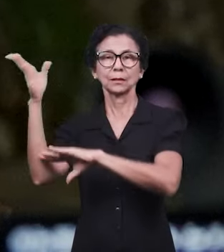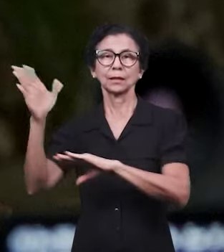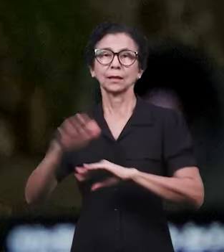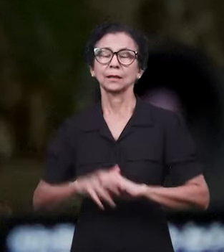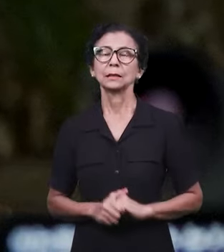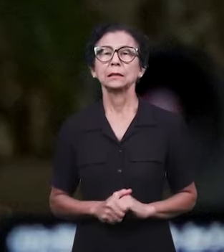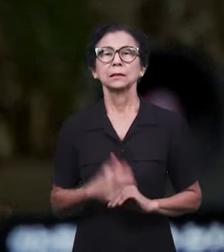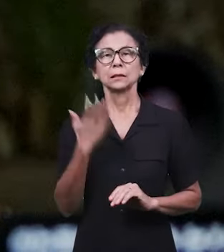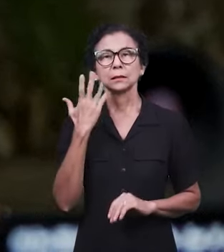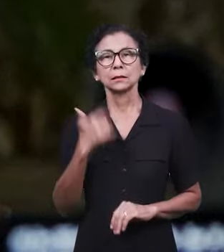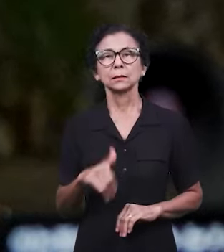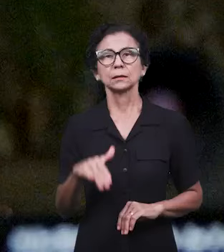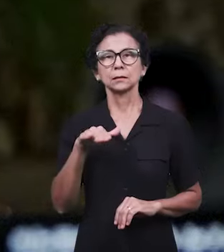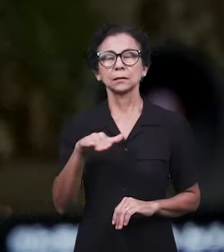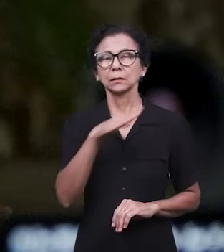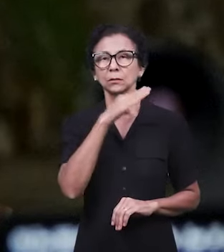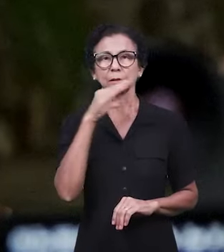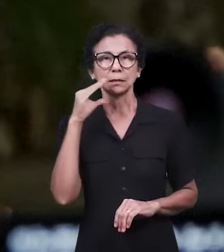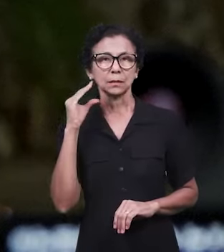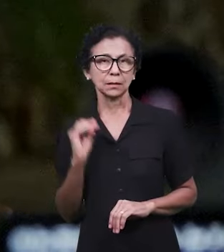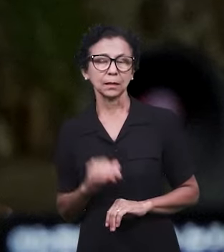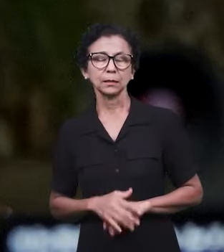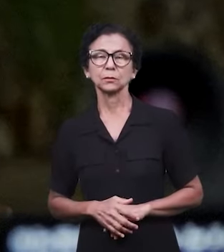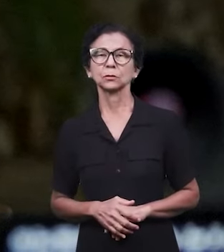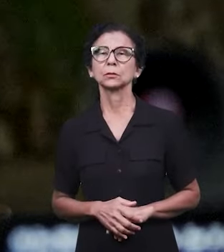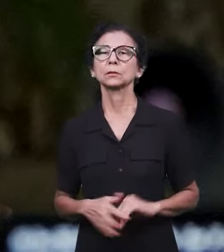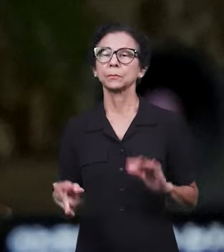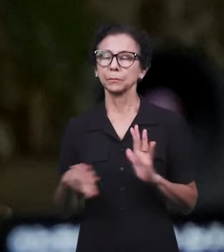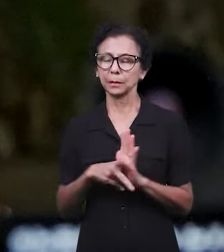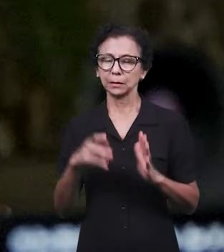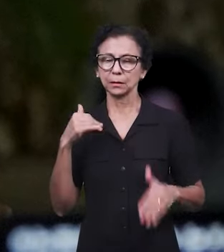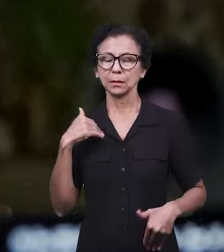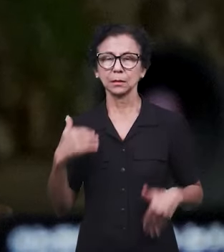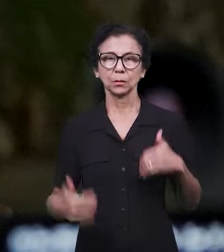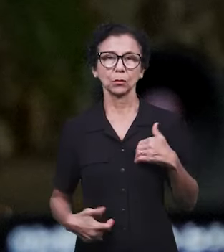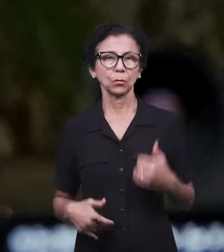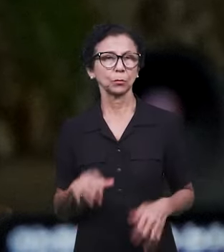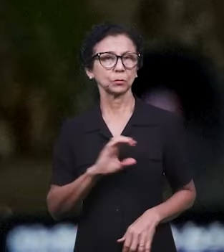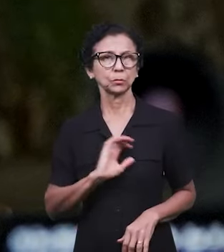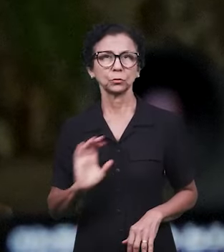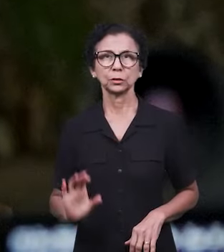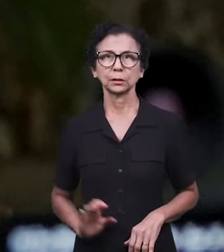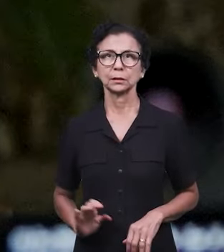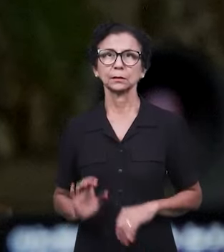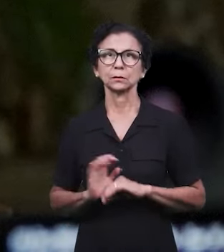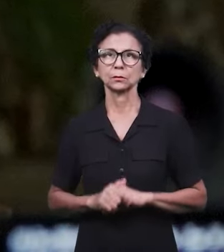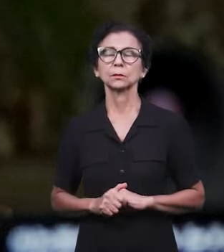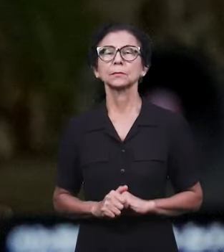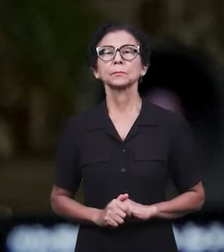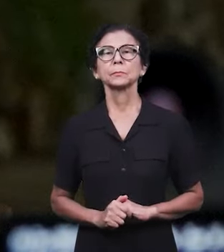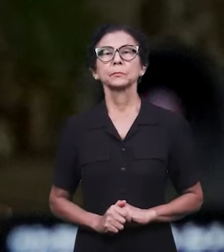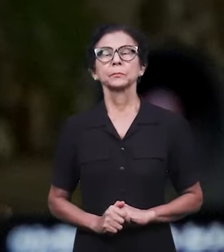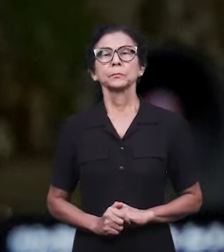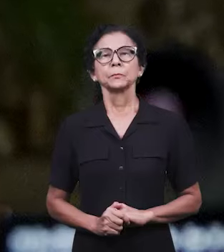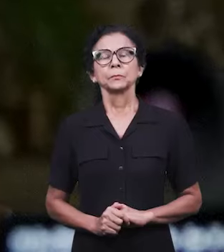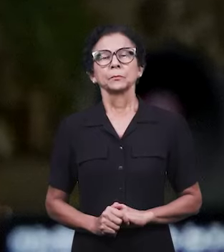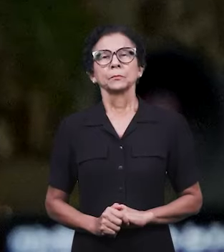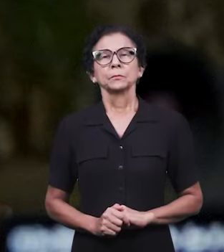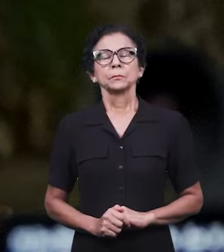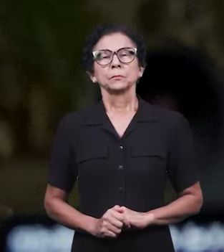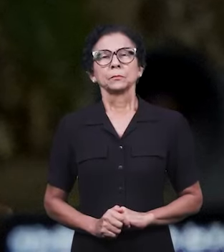o conceito da Páscoa como livramento. E aí a gente traz a imagem da corrente sendo